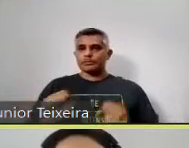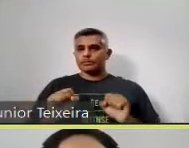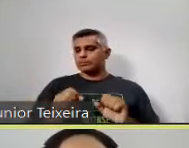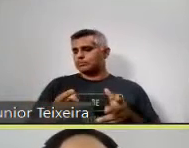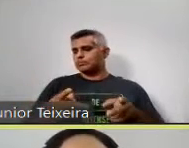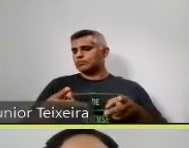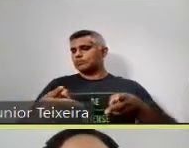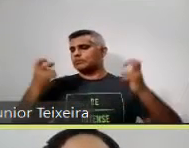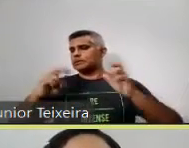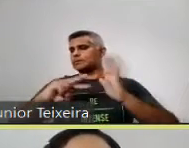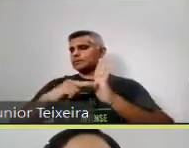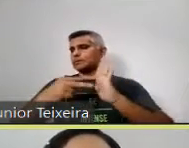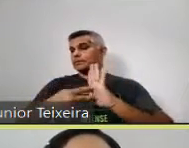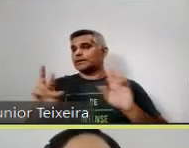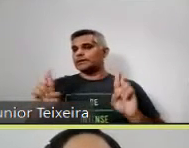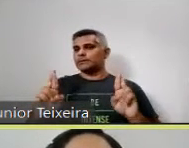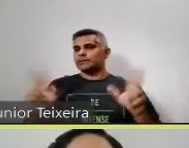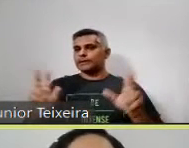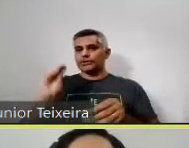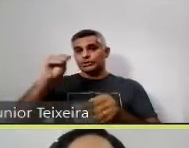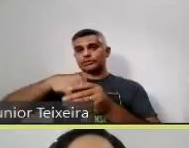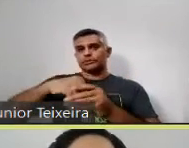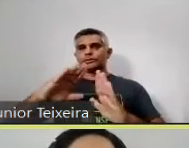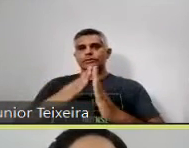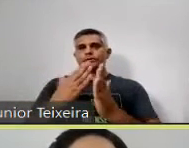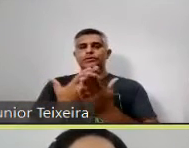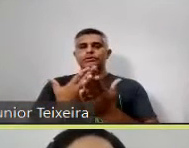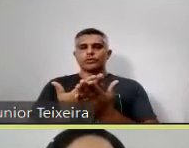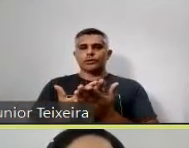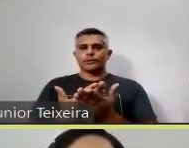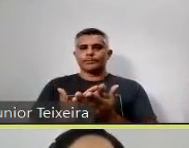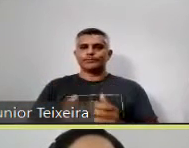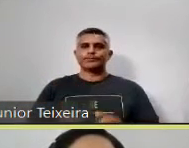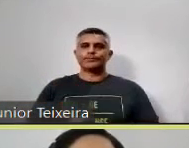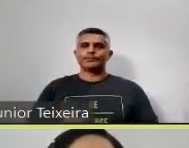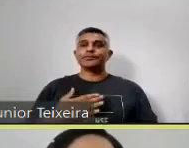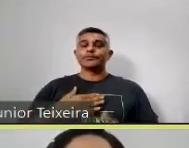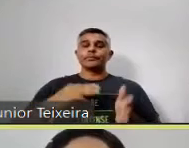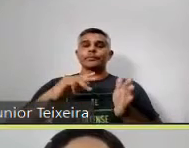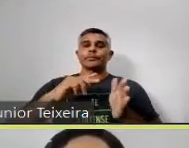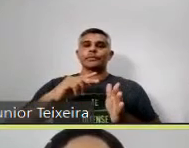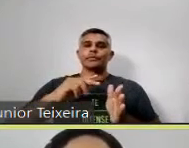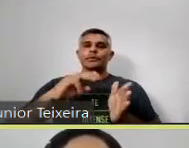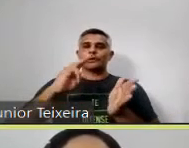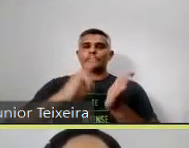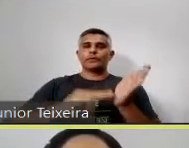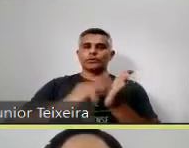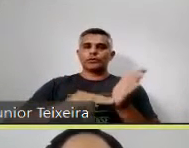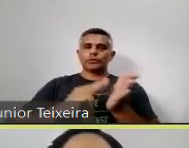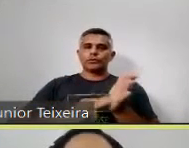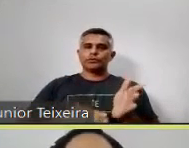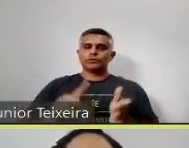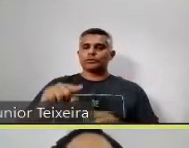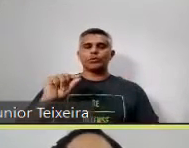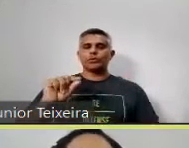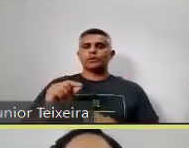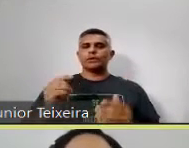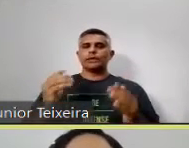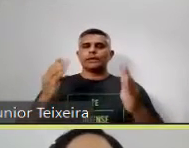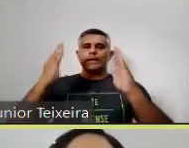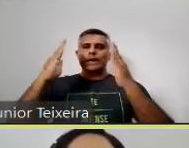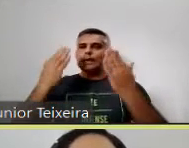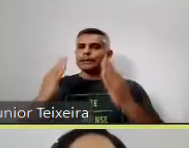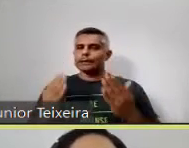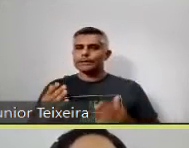escola. Como procedimento metodológico, nós fizemos uma análise, então, desses discursos. A